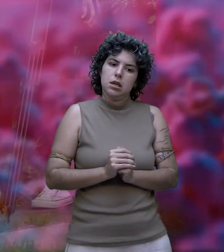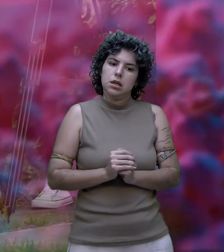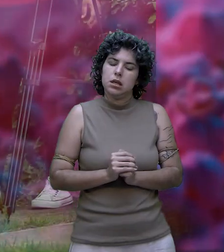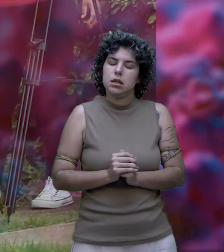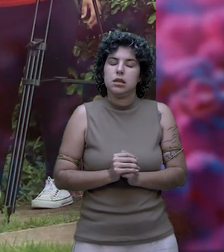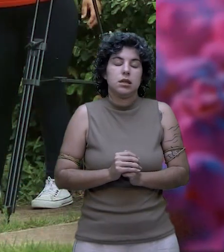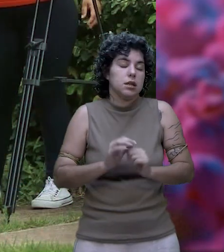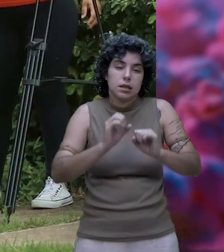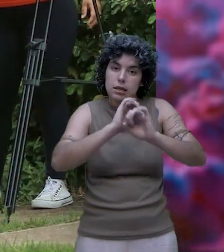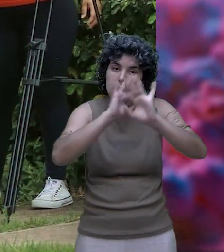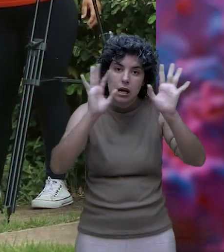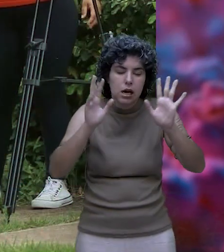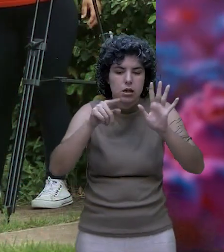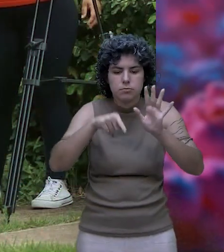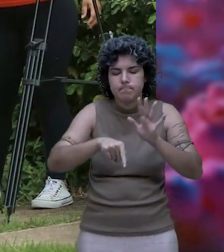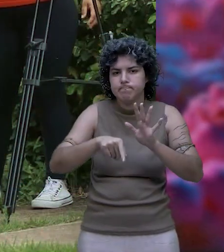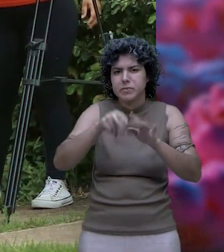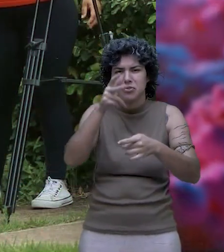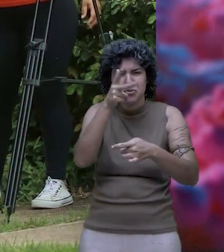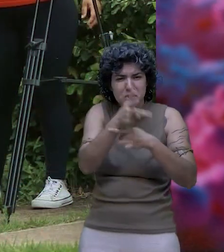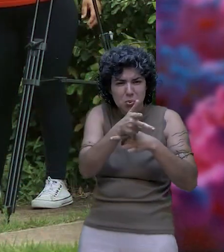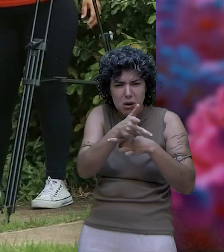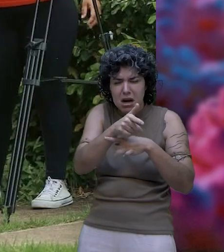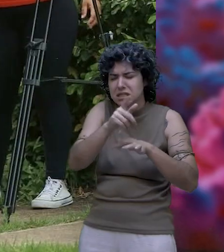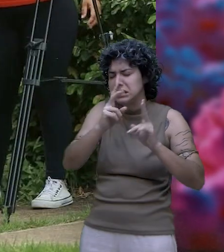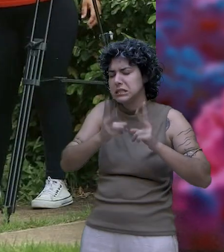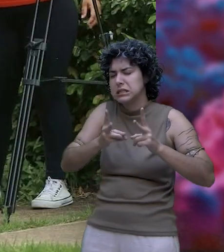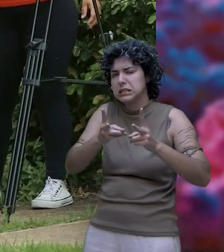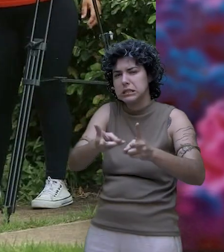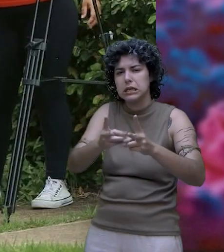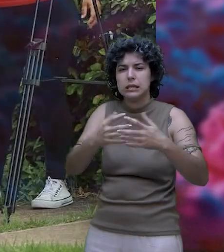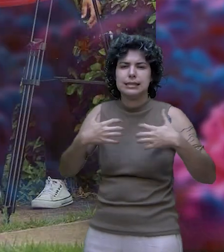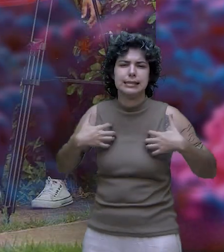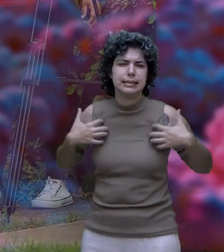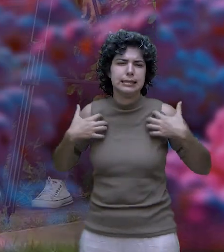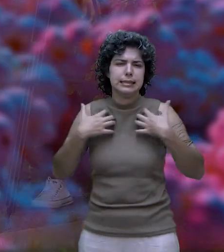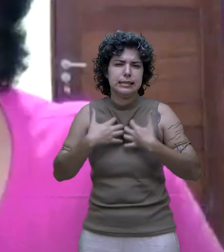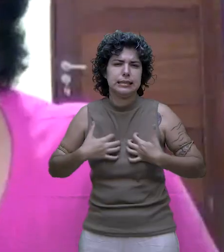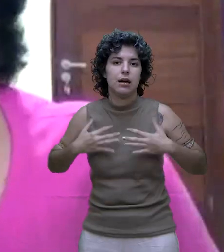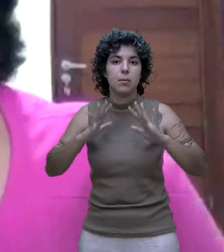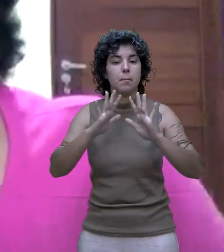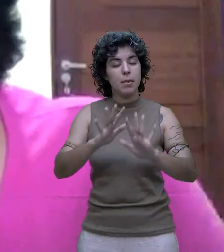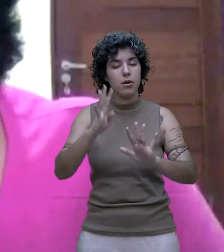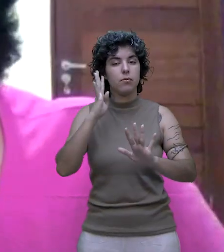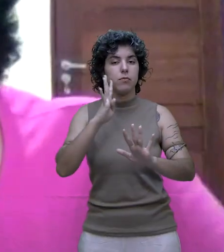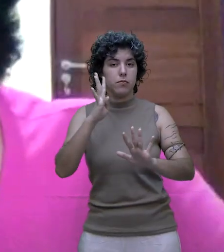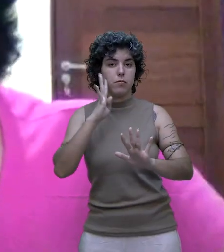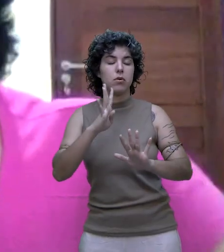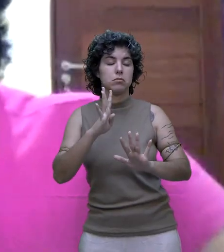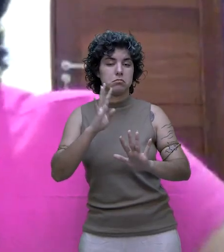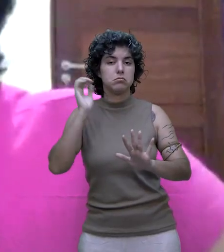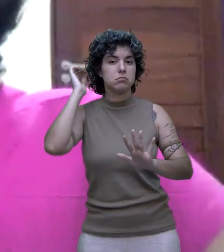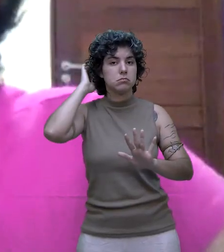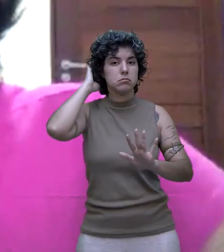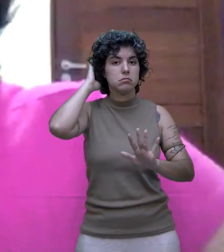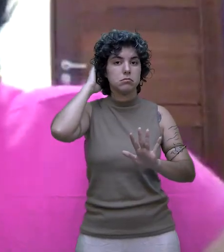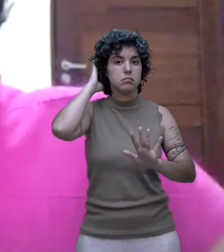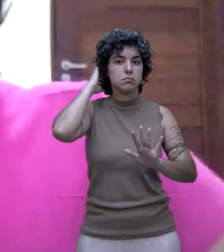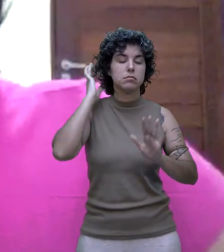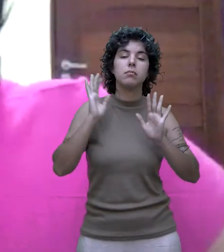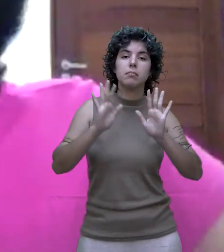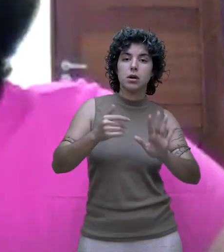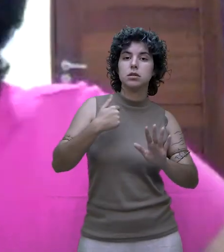sempre estressante, isso é, óbvio que é, mas foi uma experiência bacana. Só que eu já trabalhei em